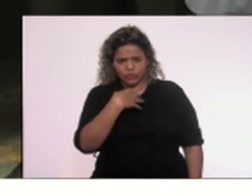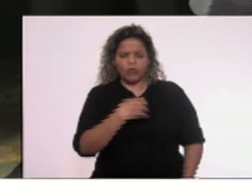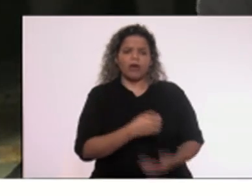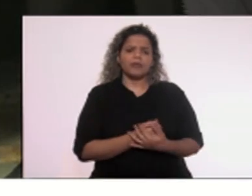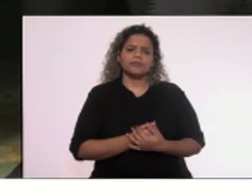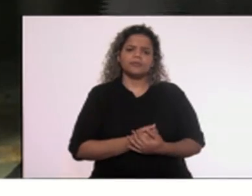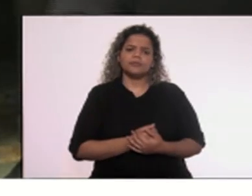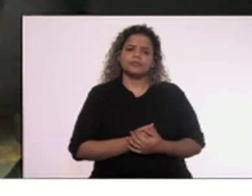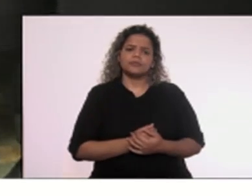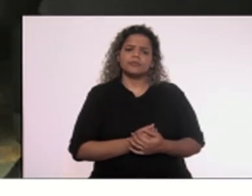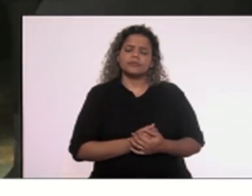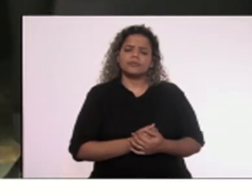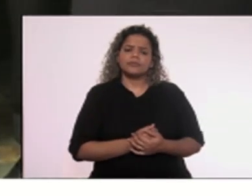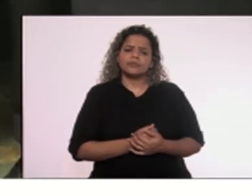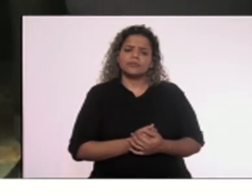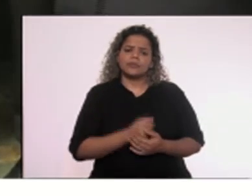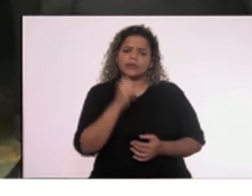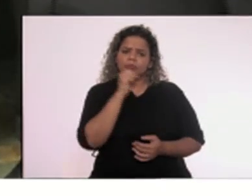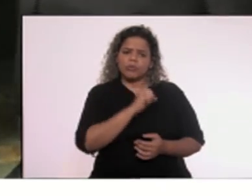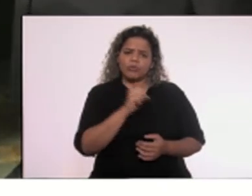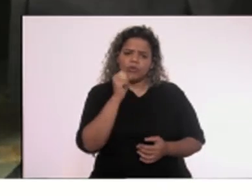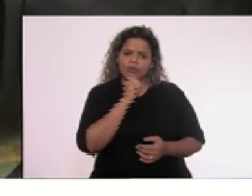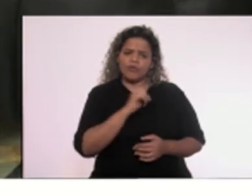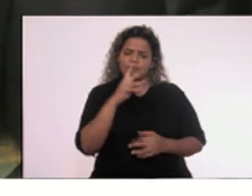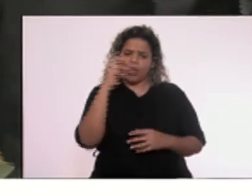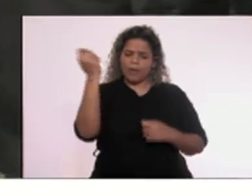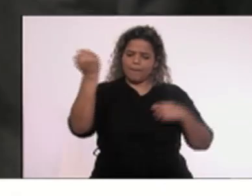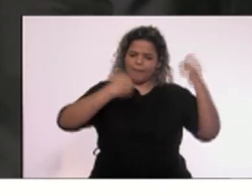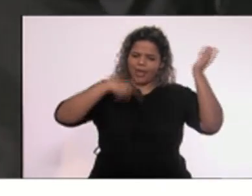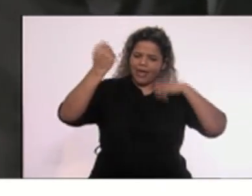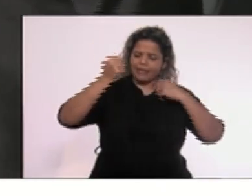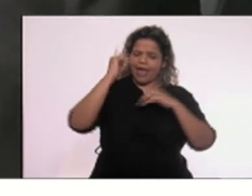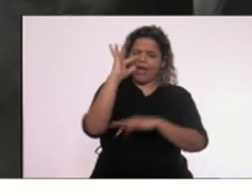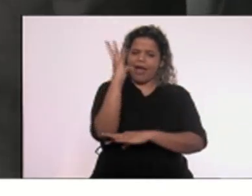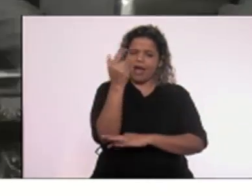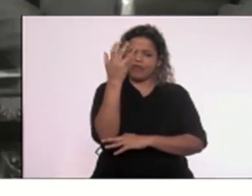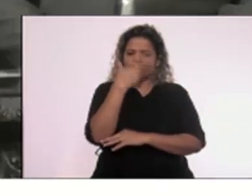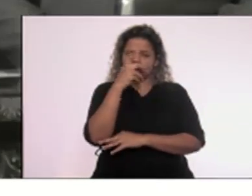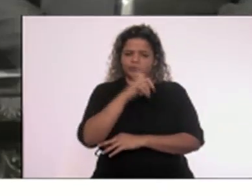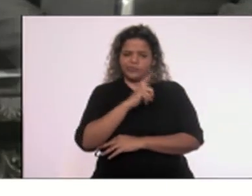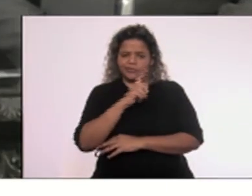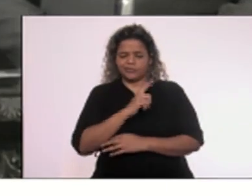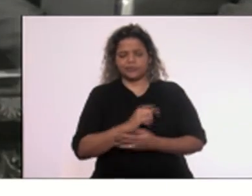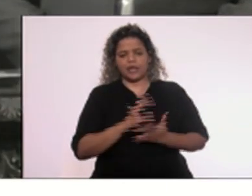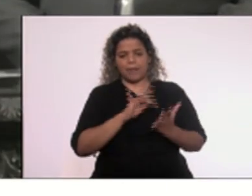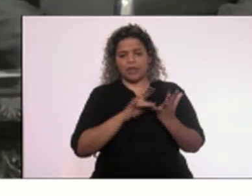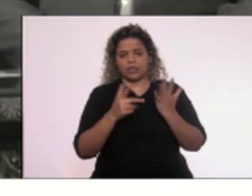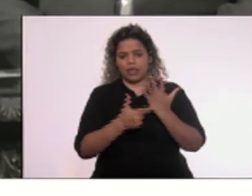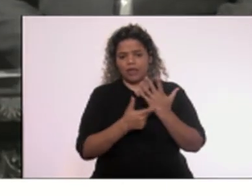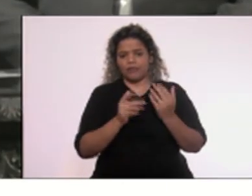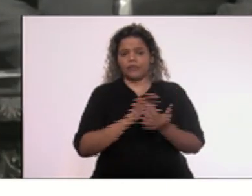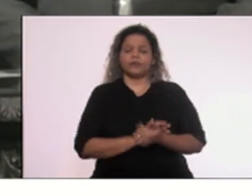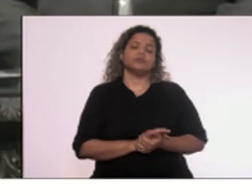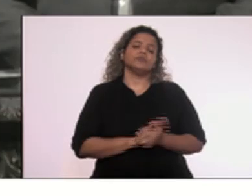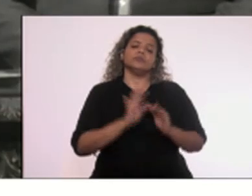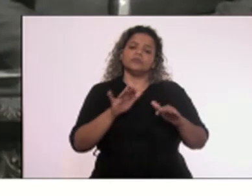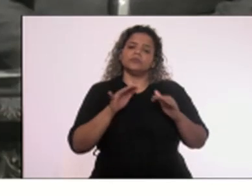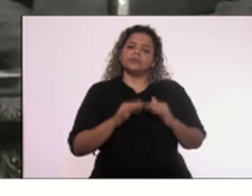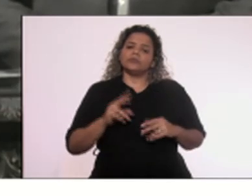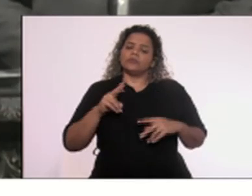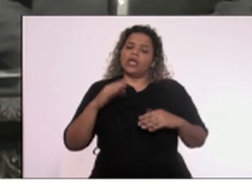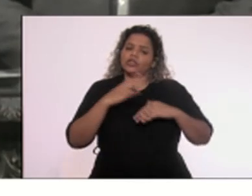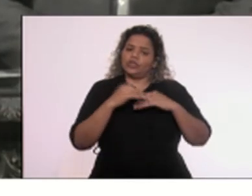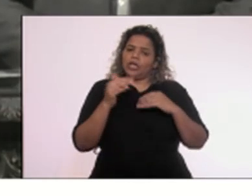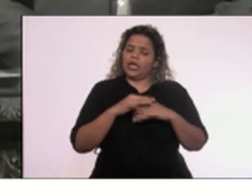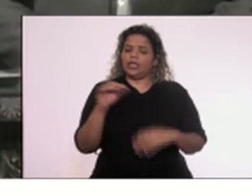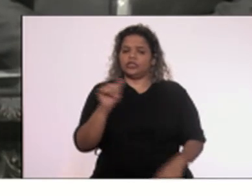aristotelicamente, que só atiram pedra em árvore que dá fruto. Muito obrigado. A presidência irá proceder à segunda e última